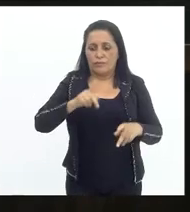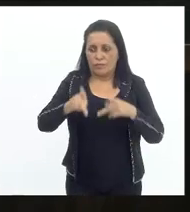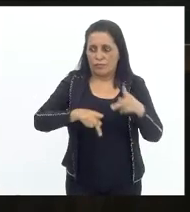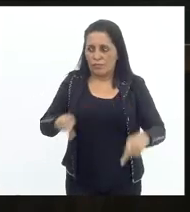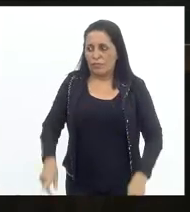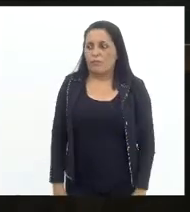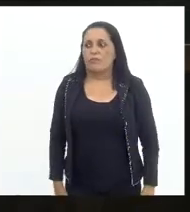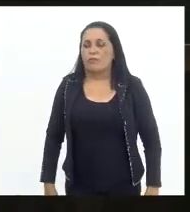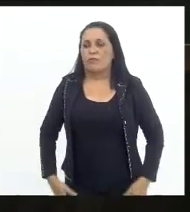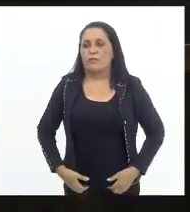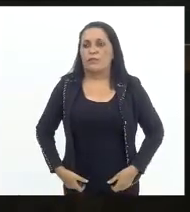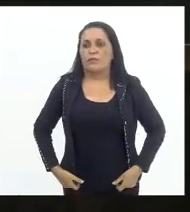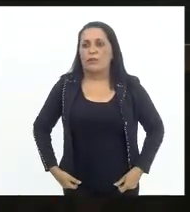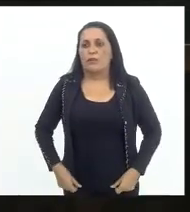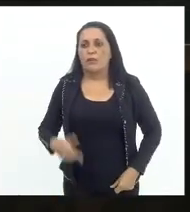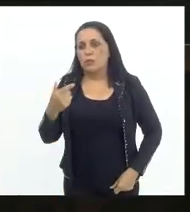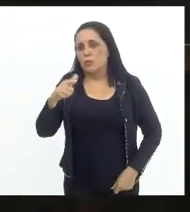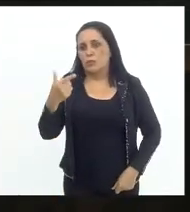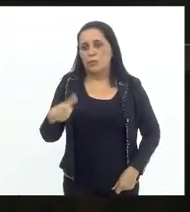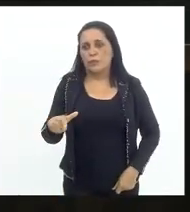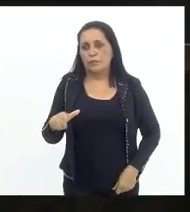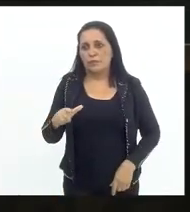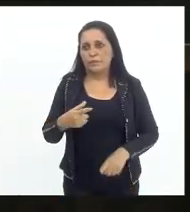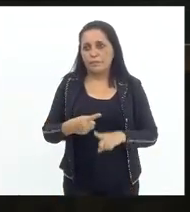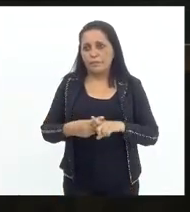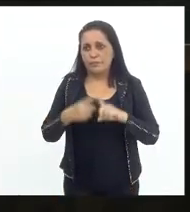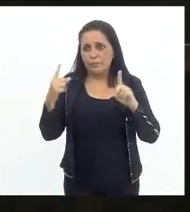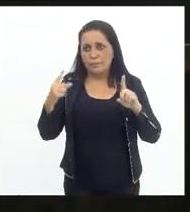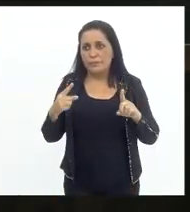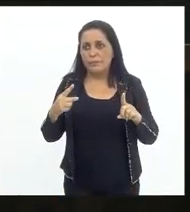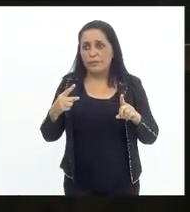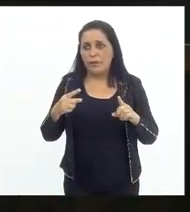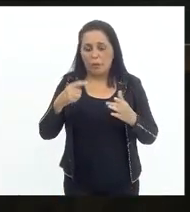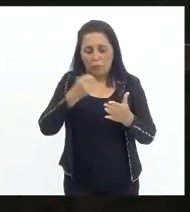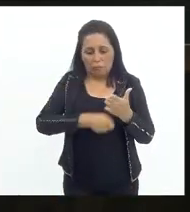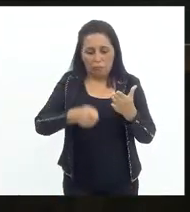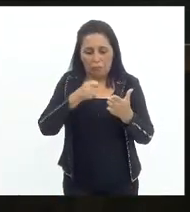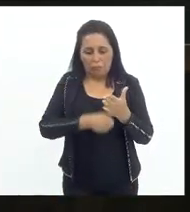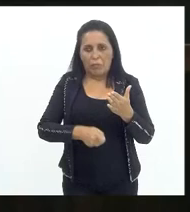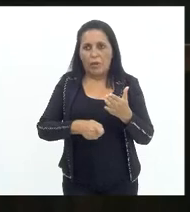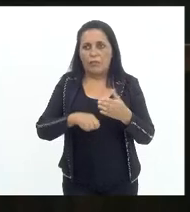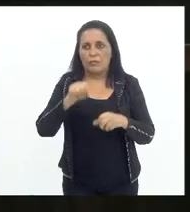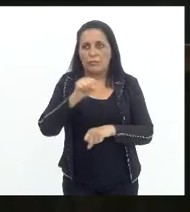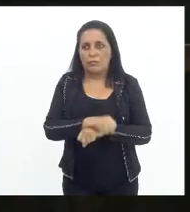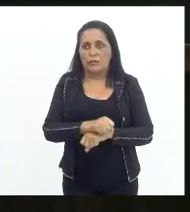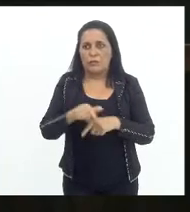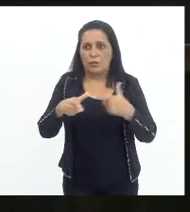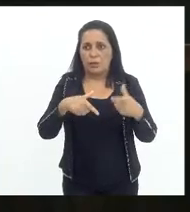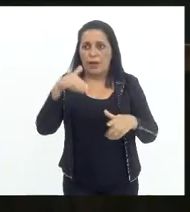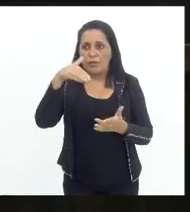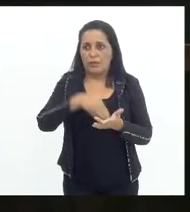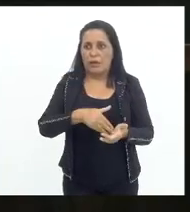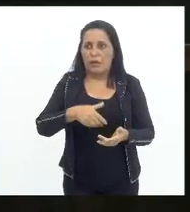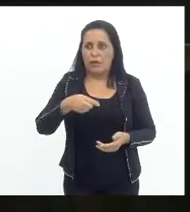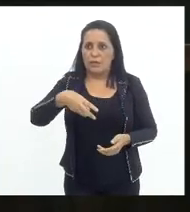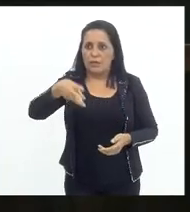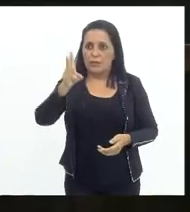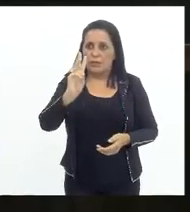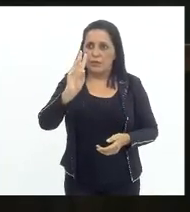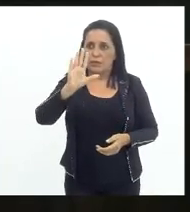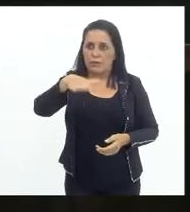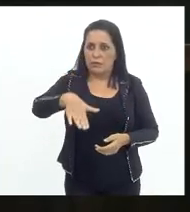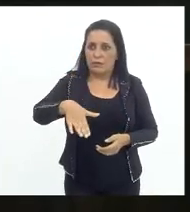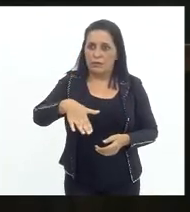e não havendo mais oradores escrito à presidência suspende os trabalhos até às 15horas